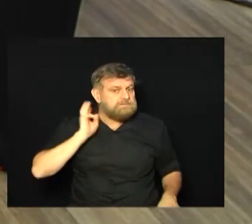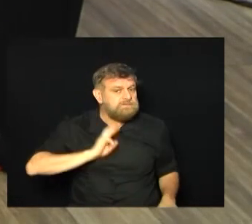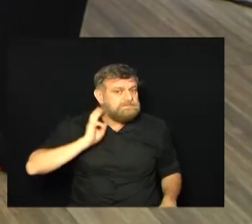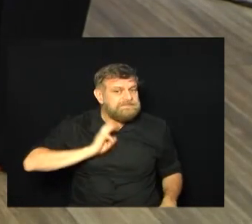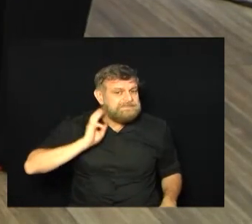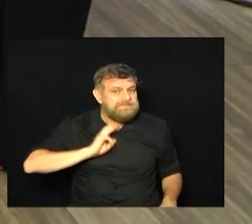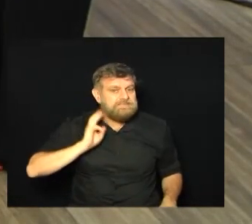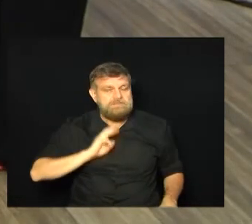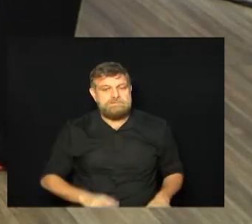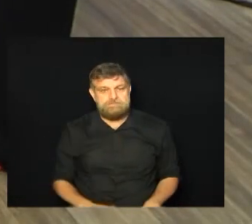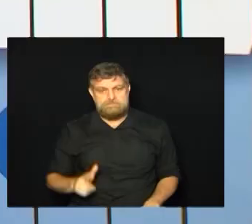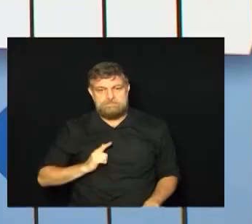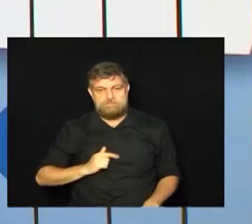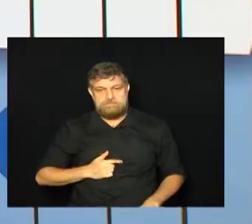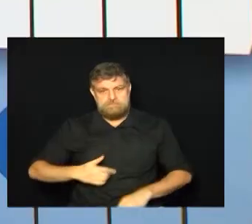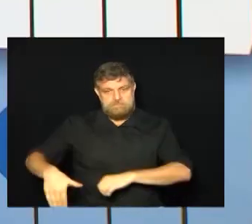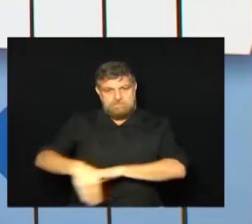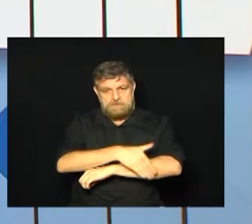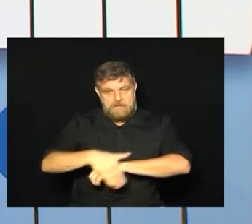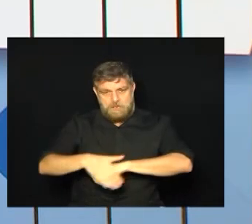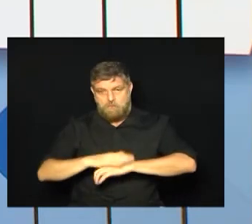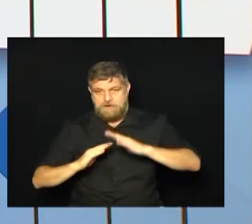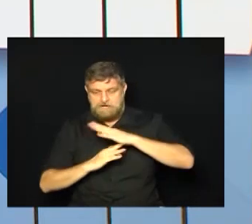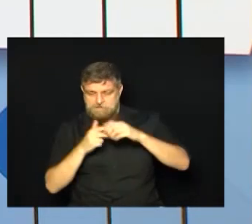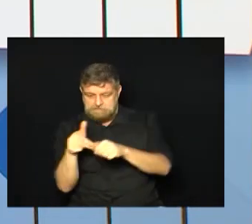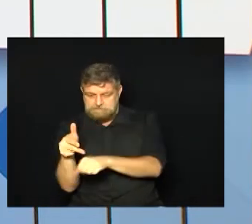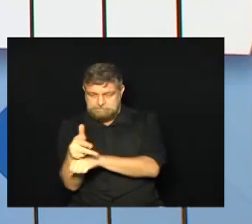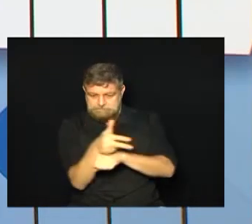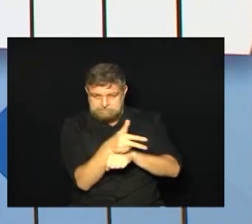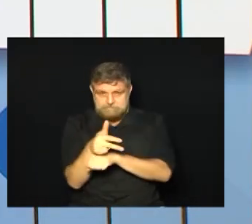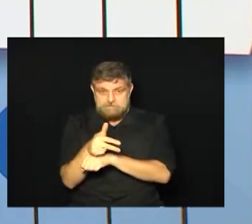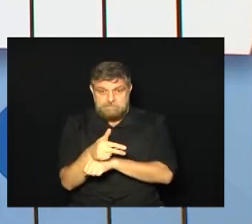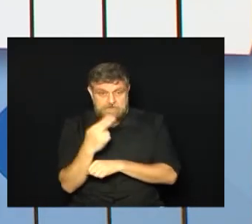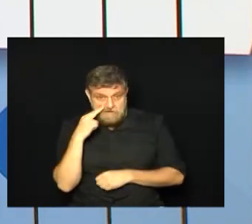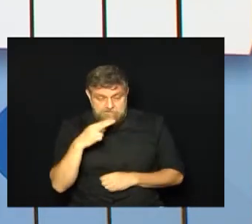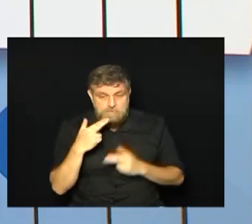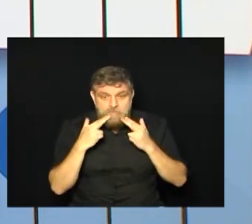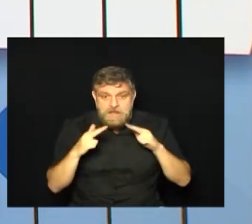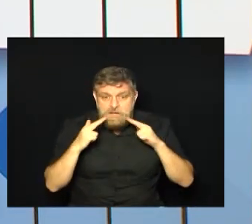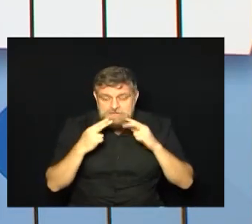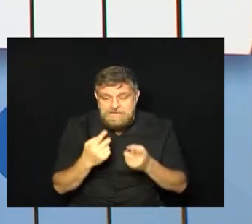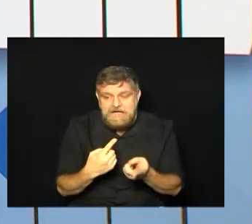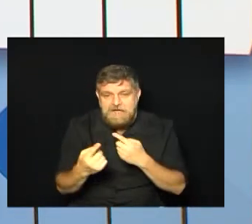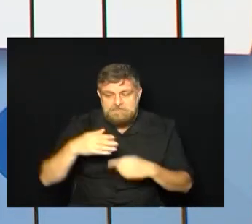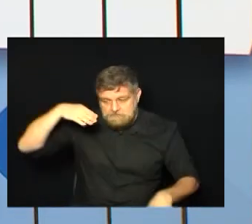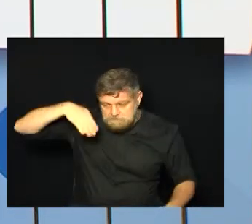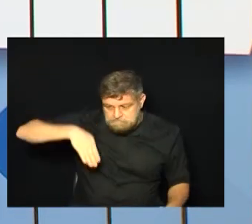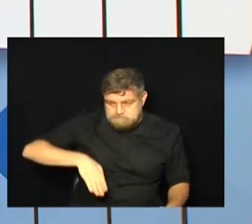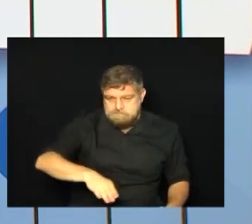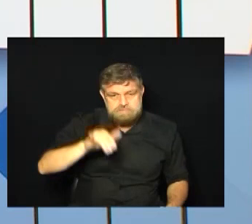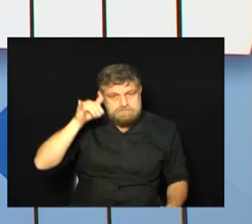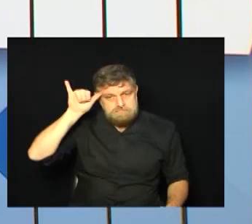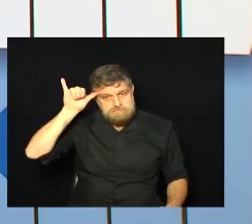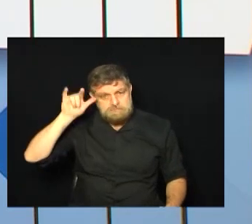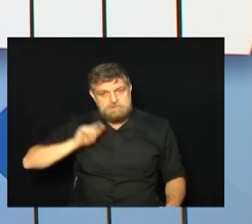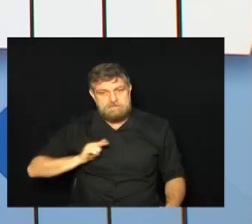Santos. É hora de Câmara nas ruas. A gente tem visto aí as notícias em relação à Avenida John Boy Dunlop,